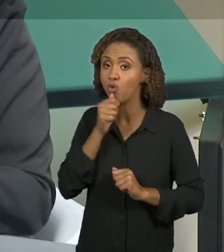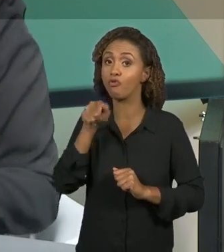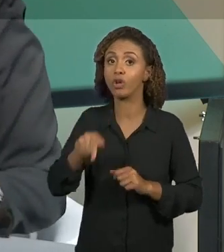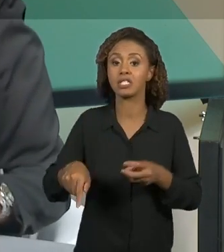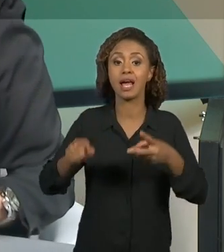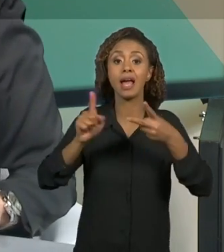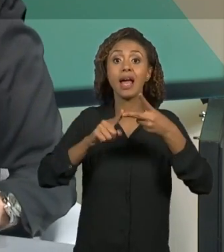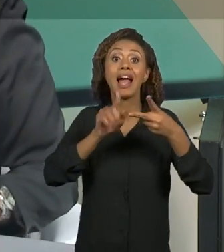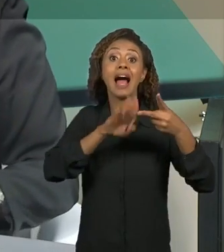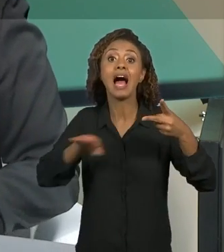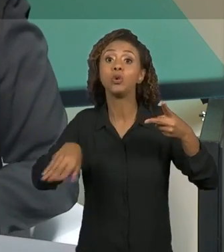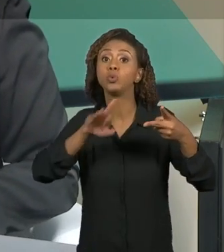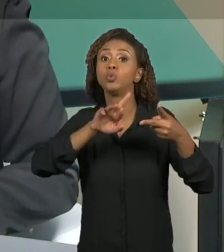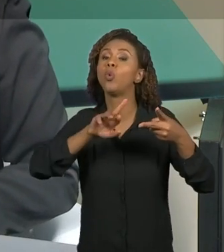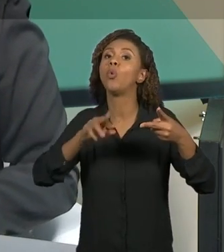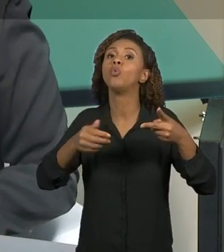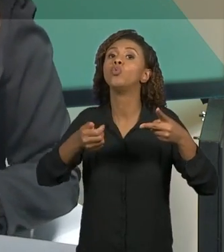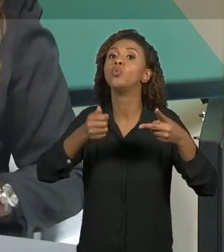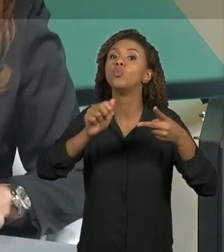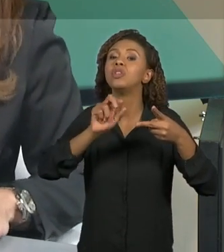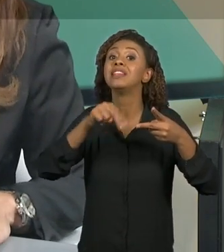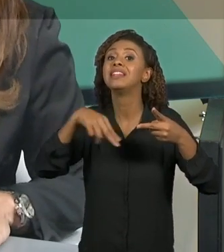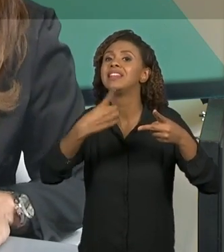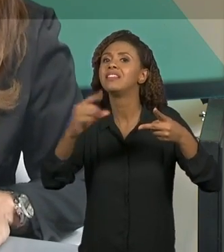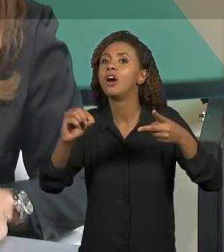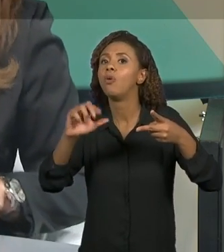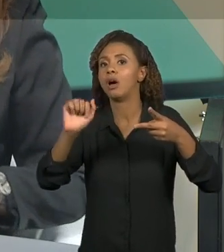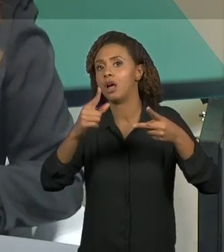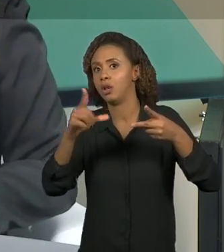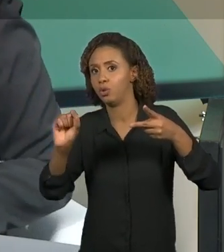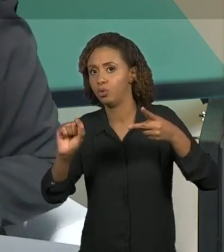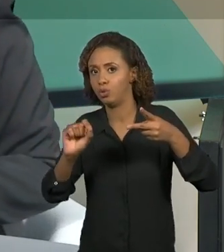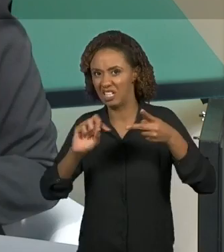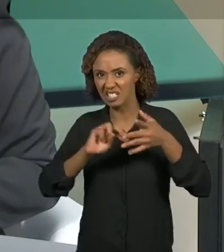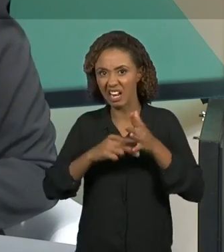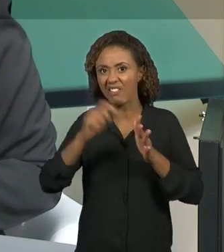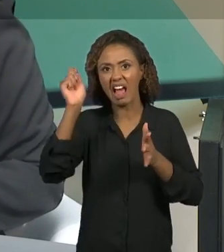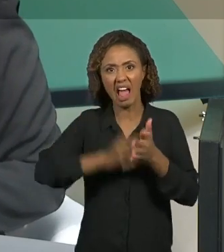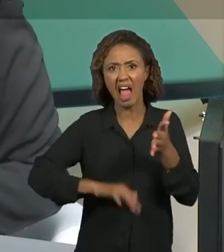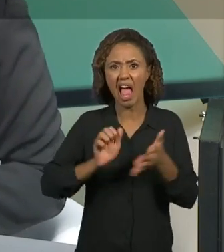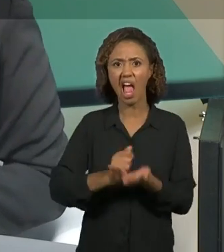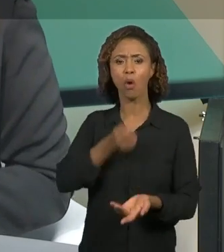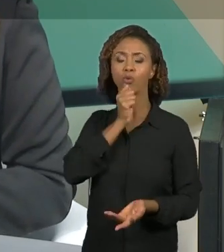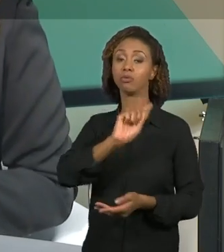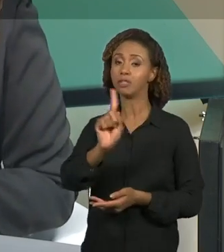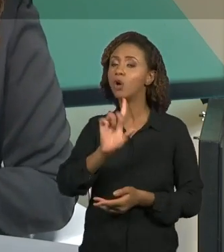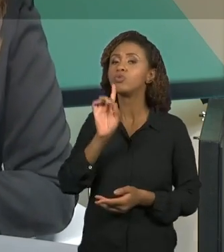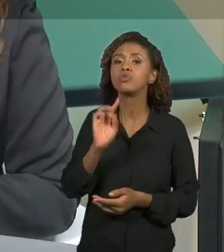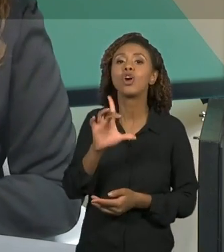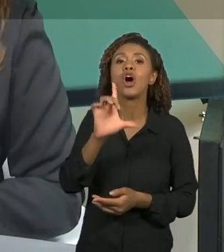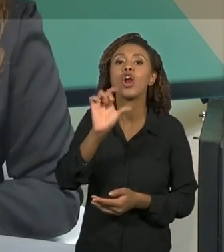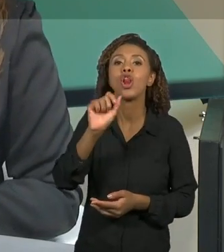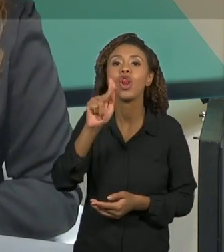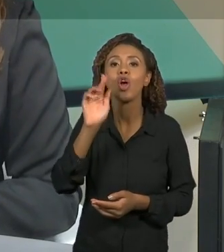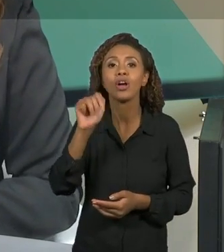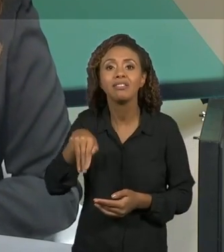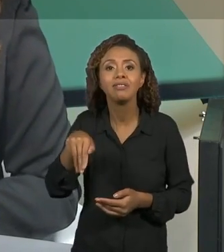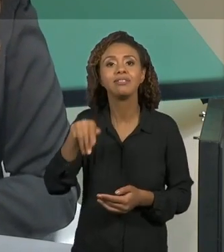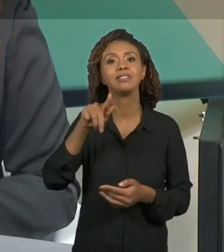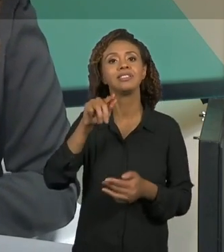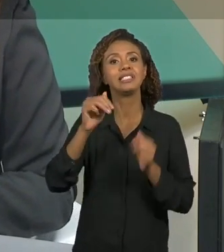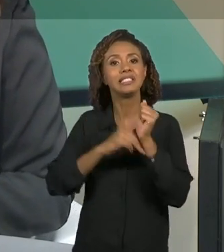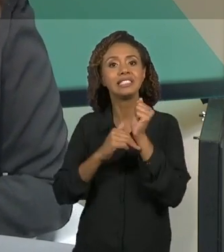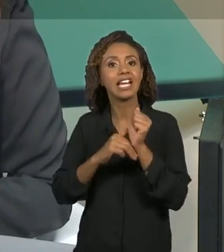só que isso não implica que você não está matriculado que você não é a luz você só está sem login e senha então você vai lá no campo não